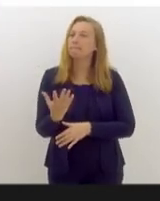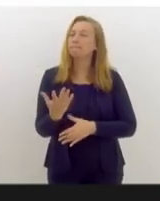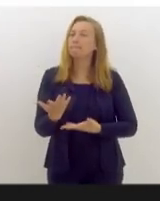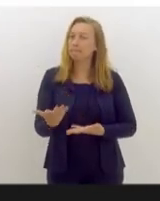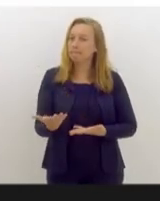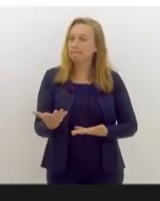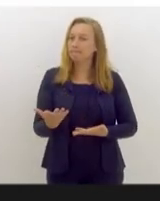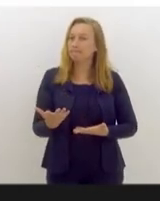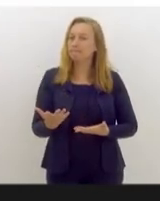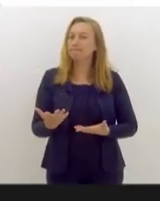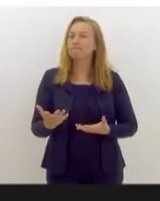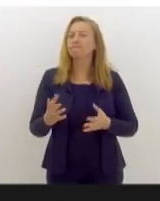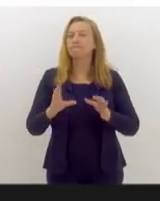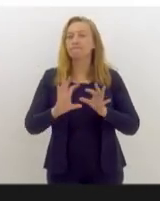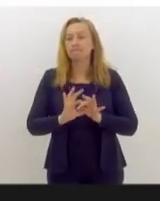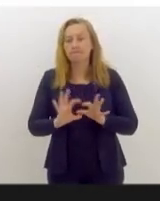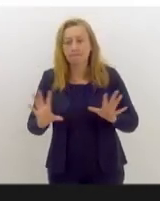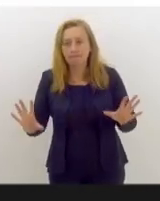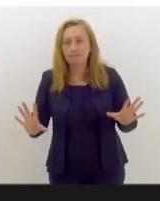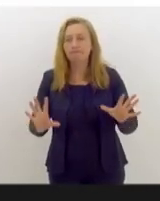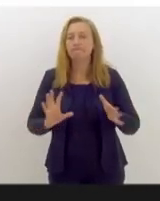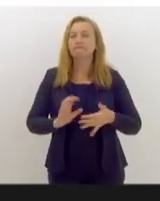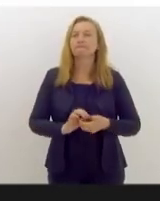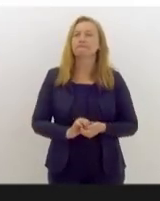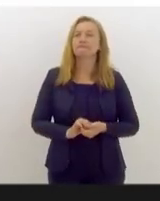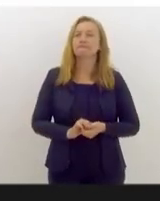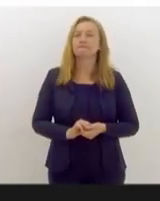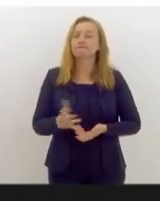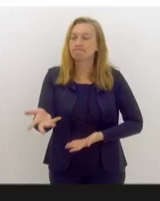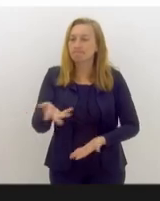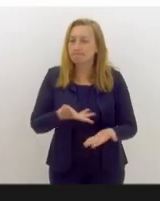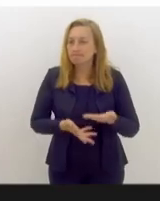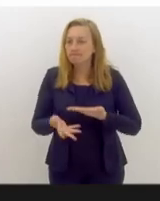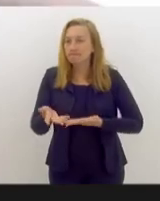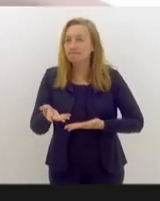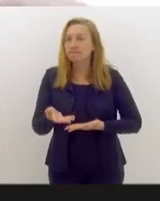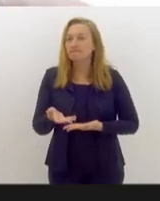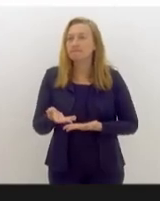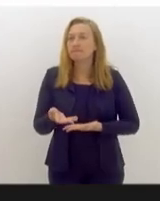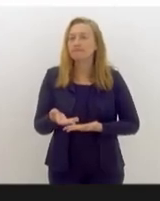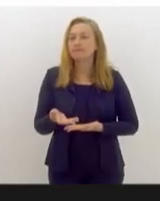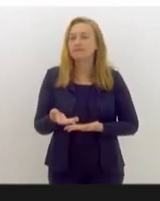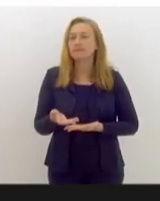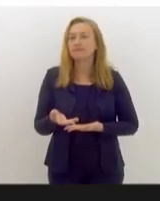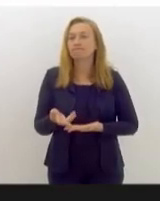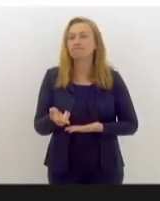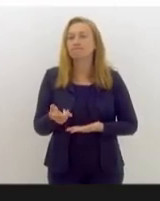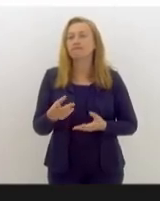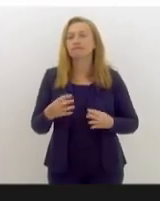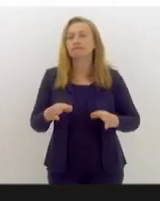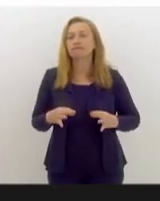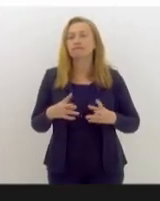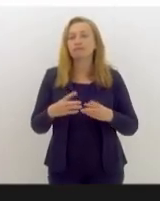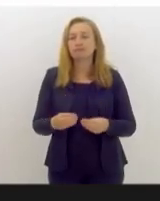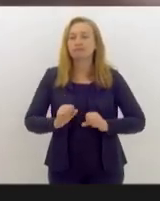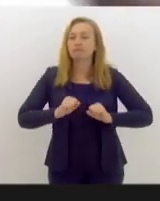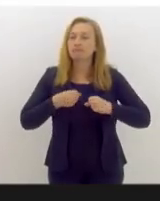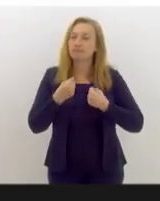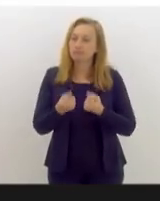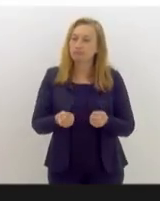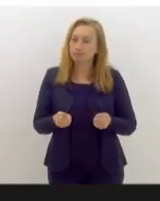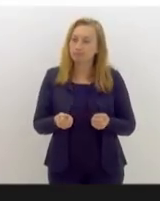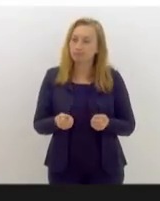espírito republicano, democrático, participativo, apesar de todos os esforços